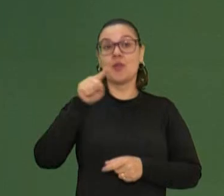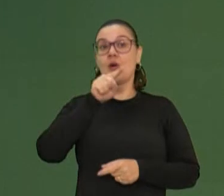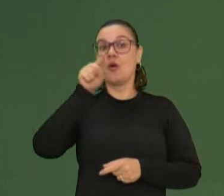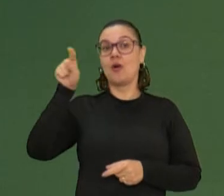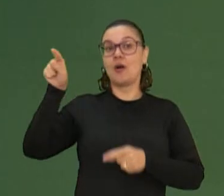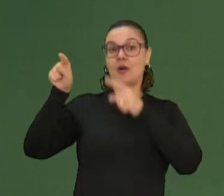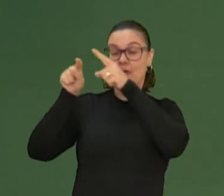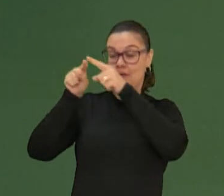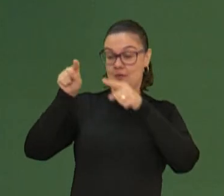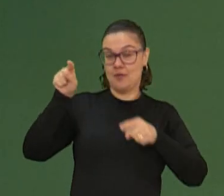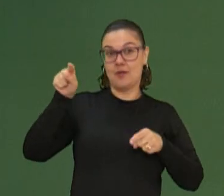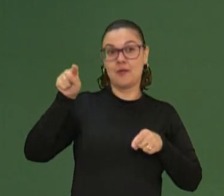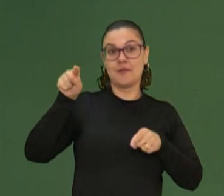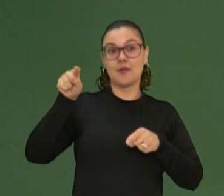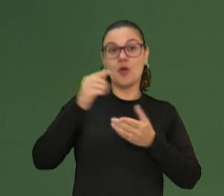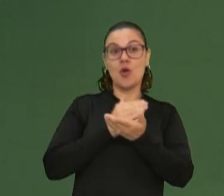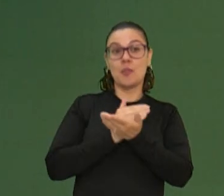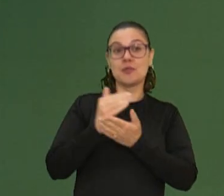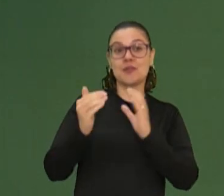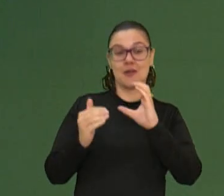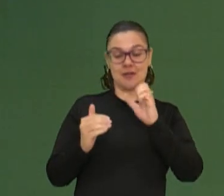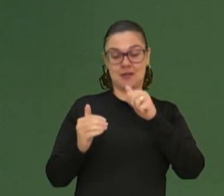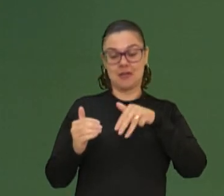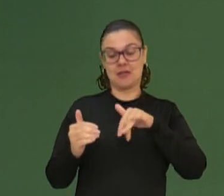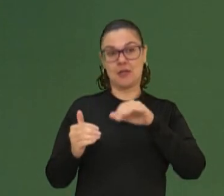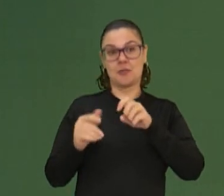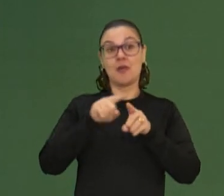do mesmo lugar aonde vai vir o câmbio.